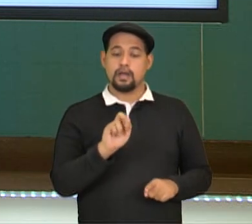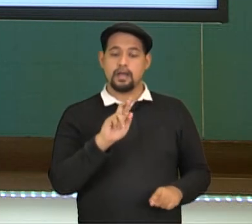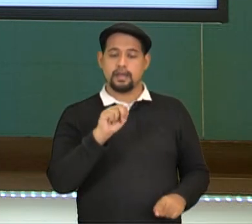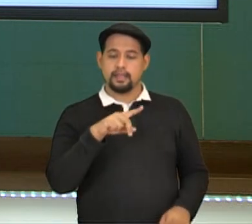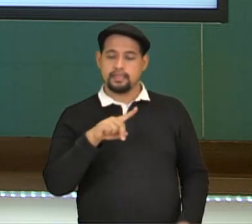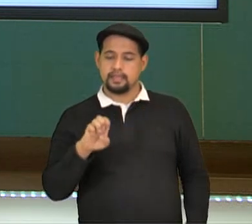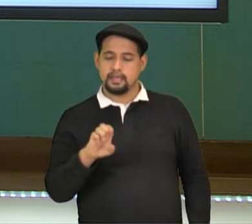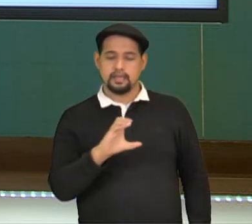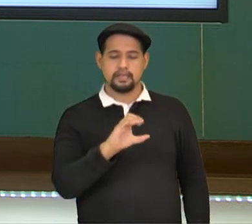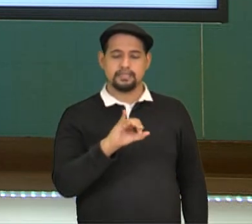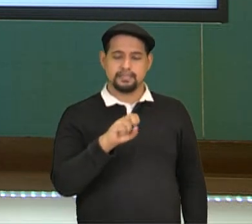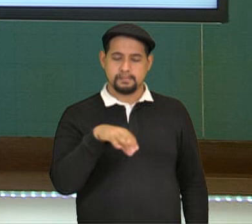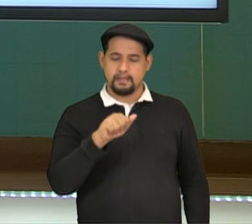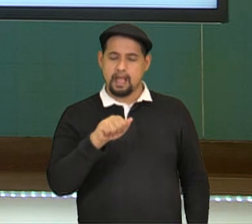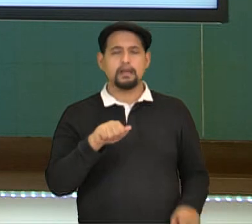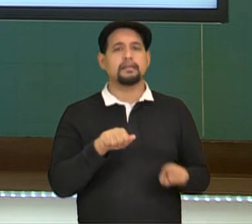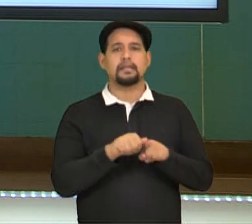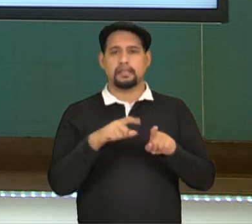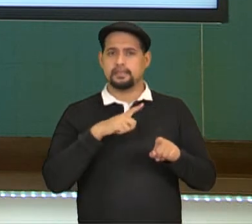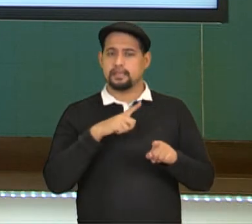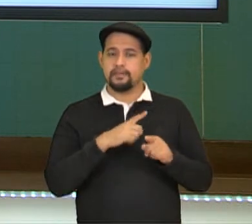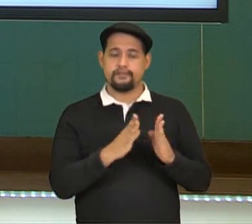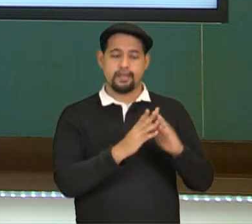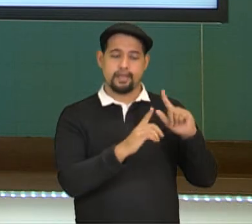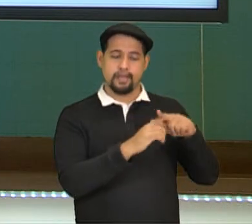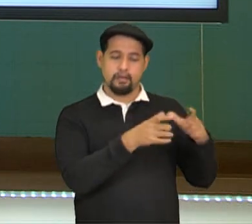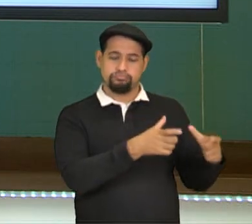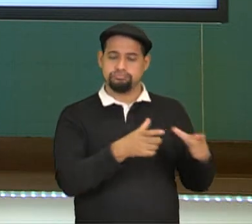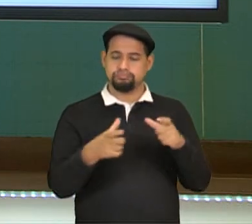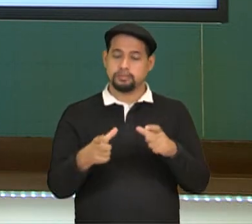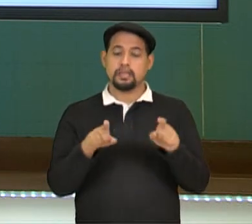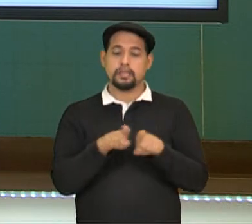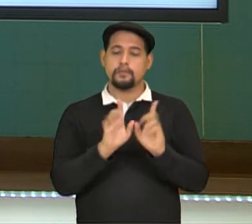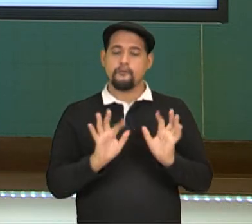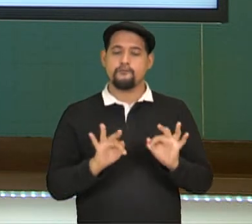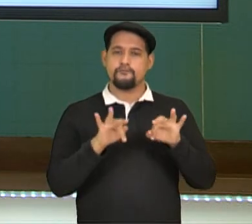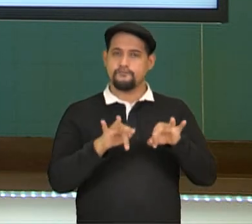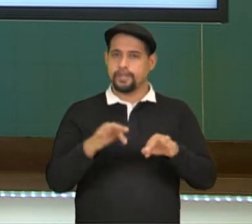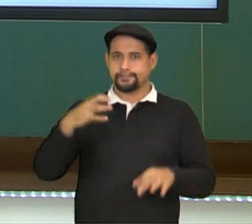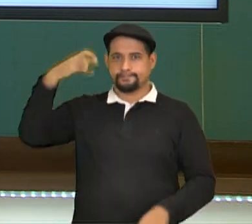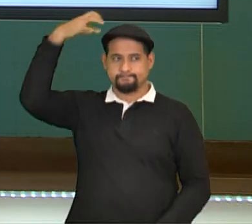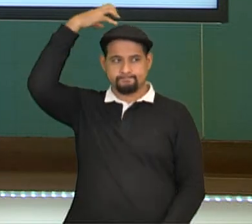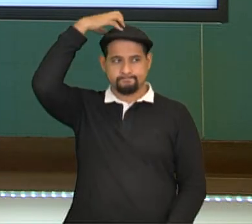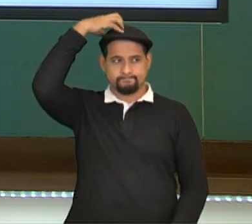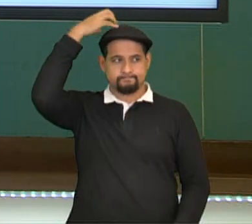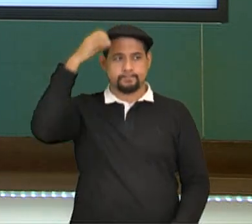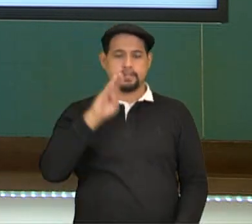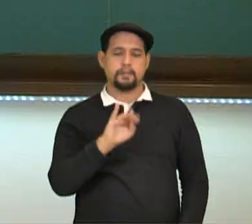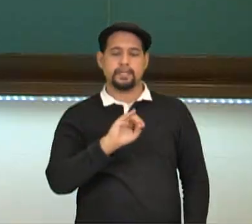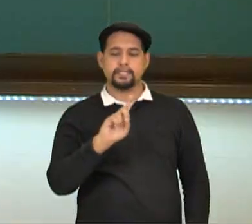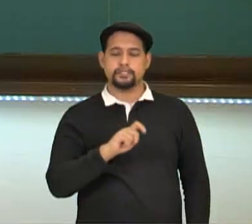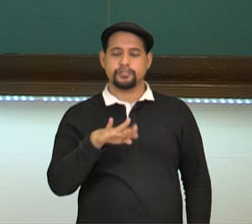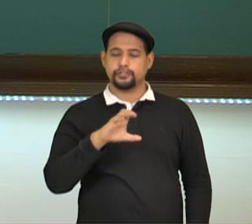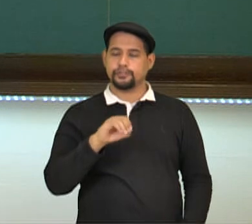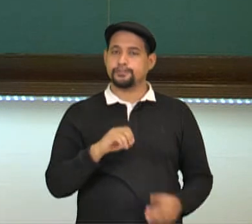Igreja do Oriente e do Ocidente e posteriormente o fim, né, do Império Bizantino.